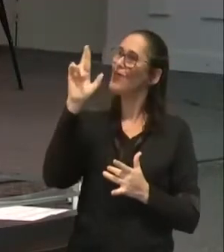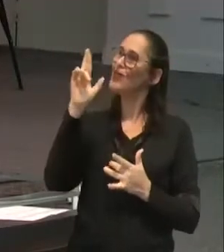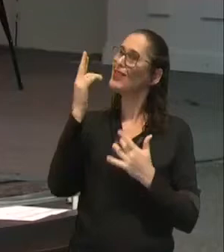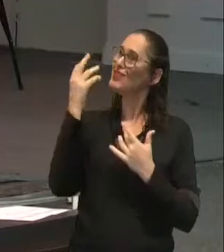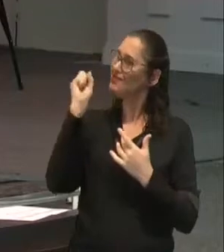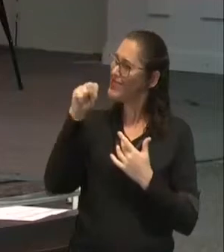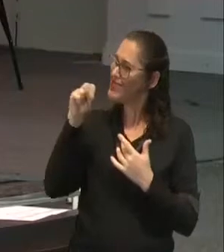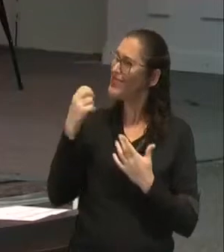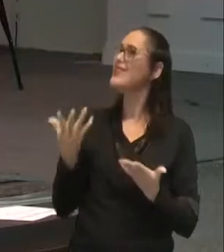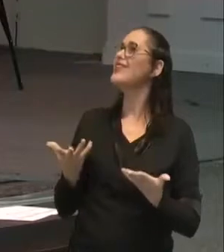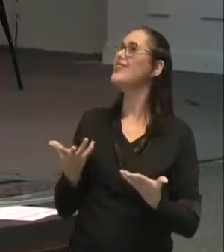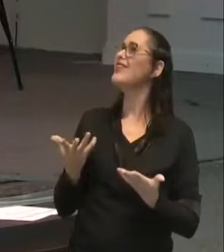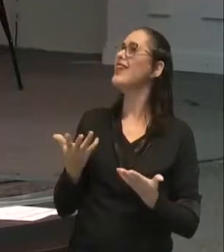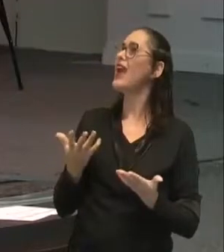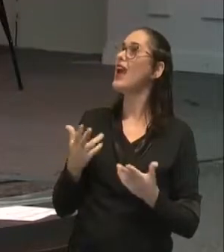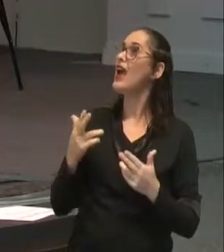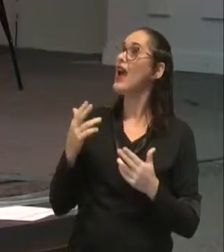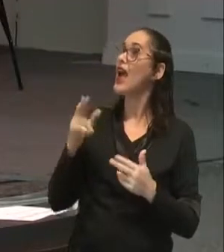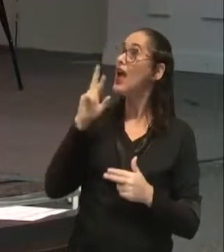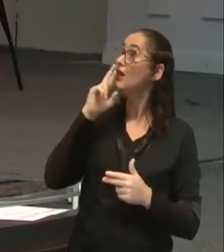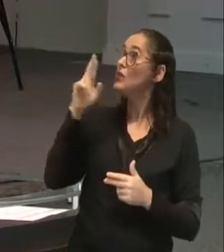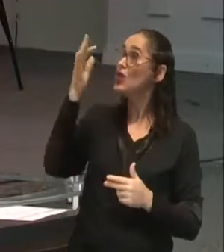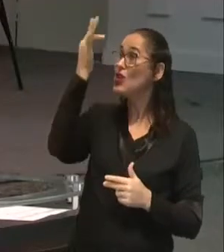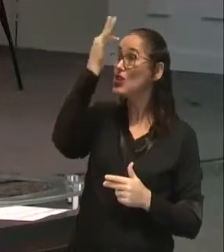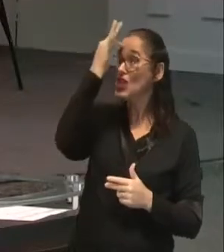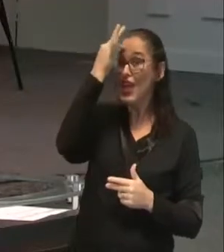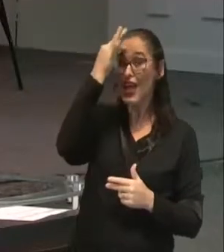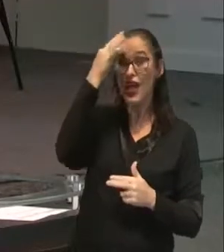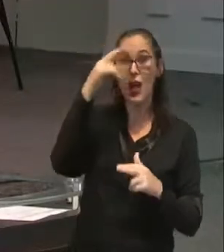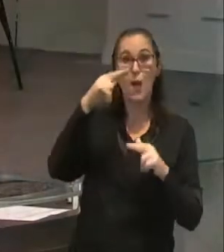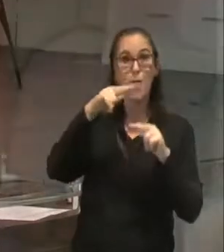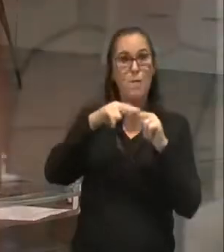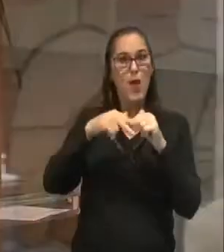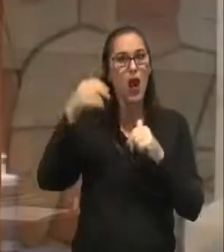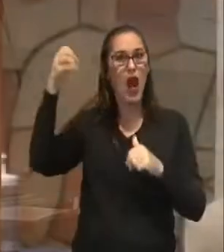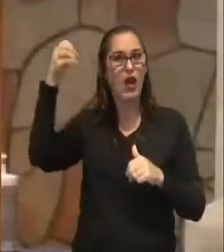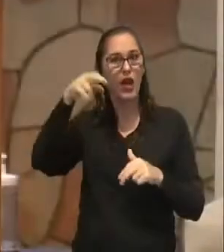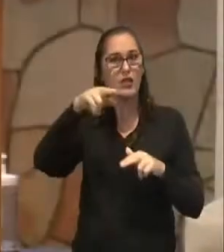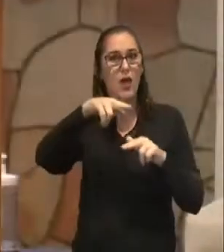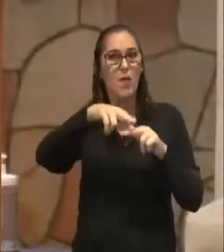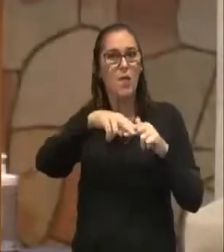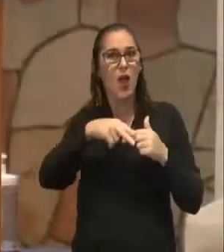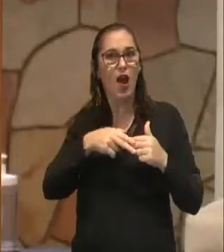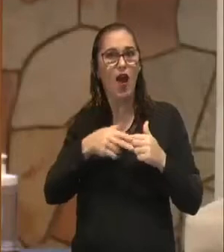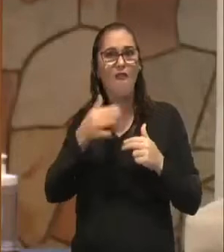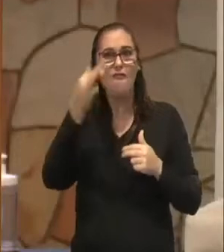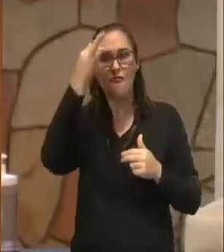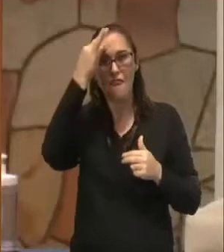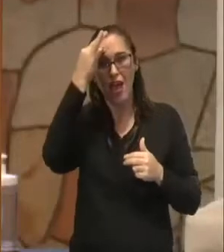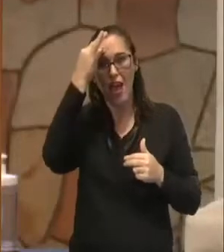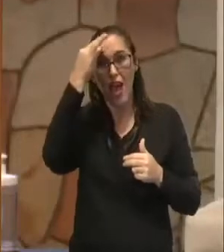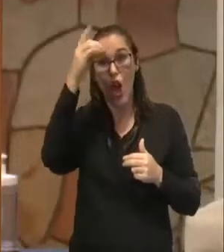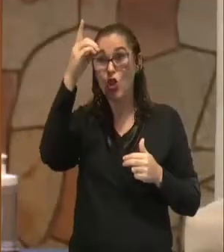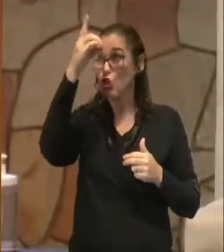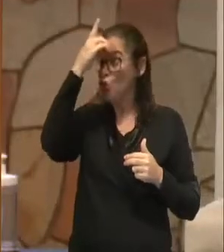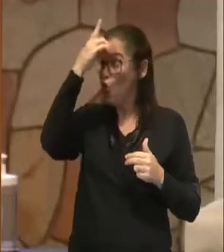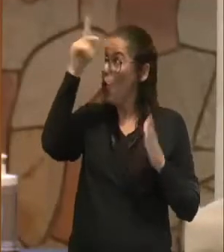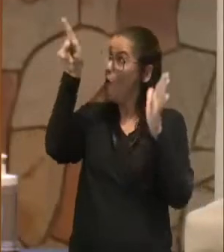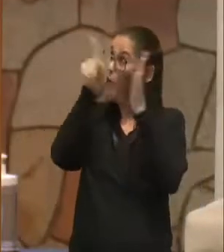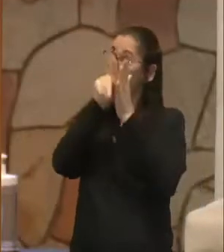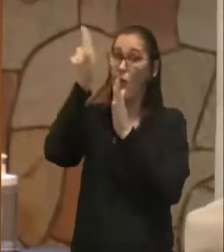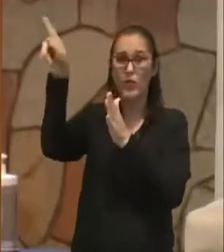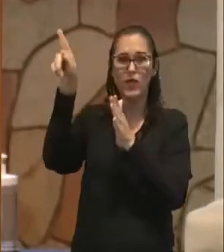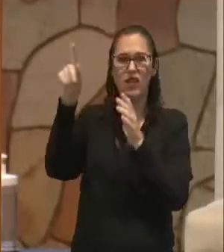ser uma resposta de fé. Pela graça sois salvos por meio da fé. Isso não vem de vós, é dom de Deus, não vem